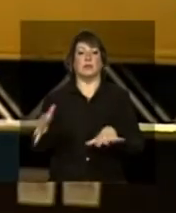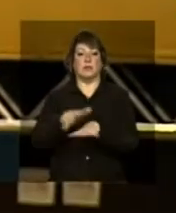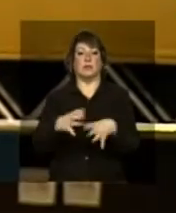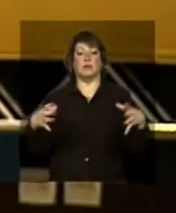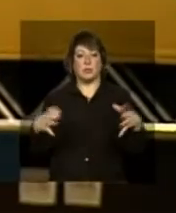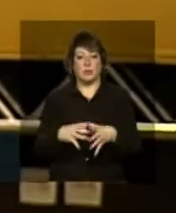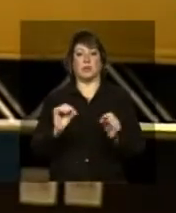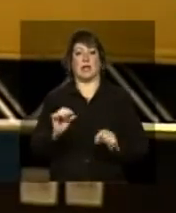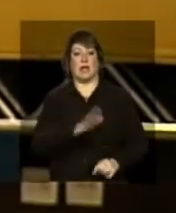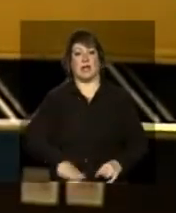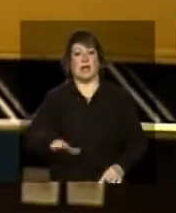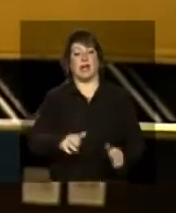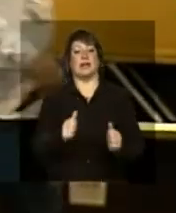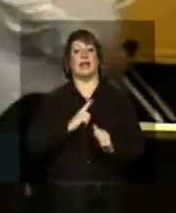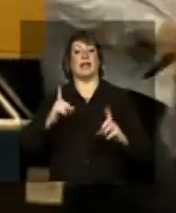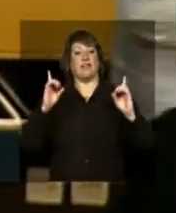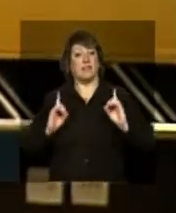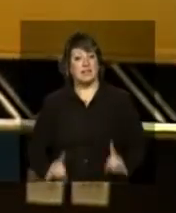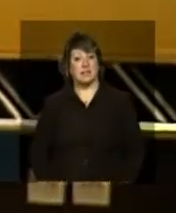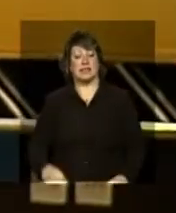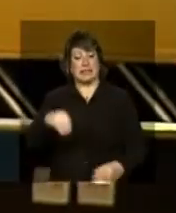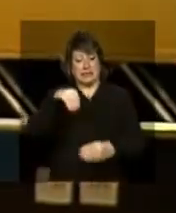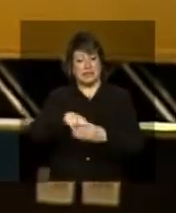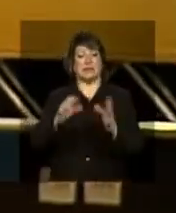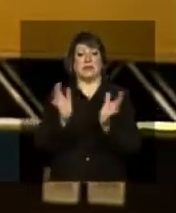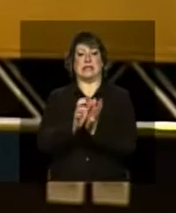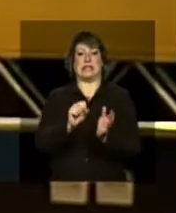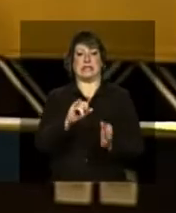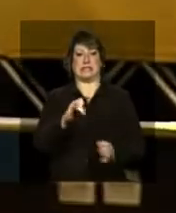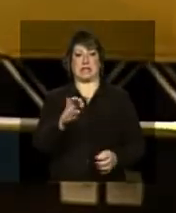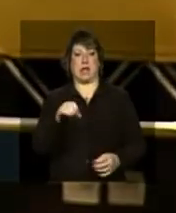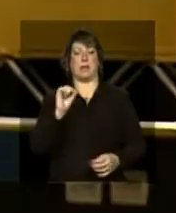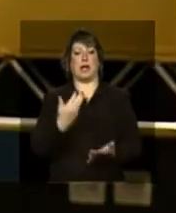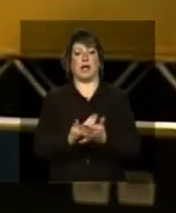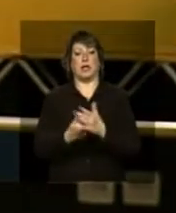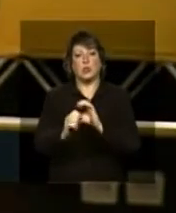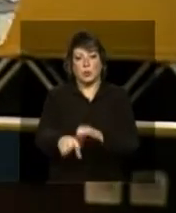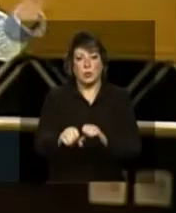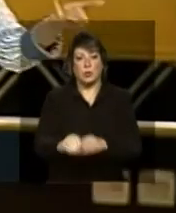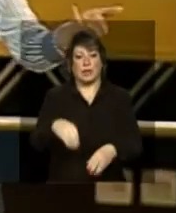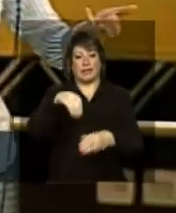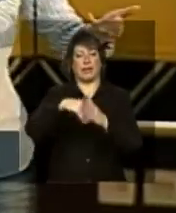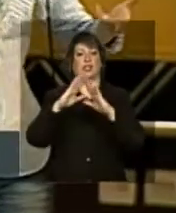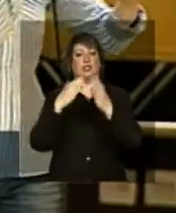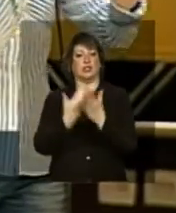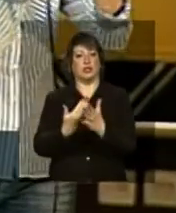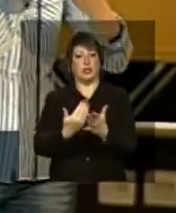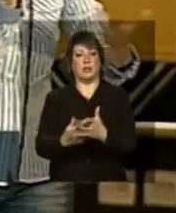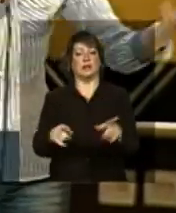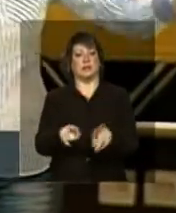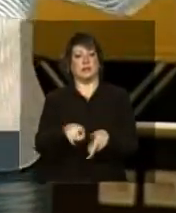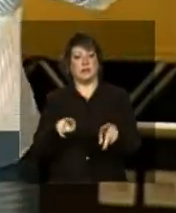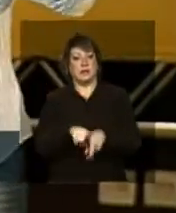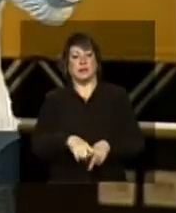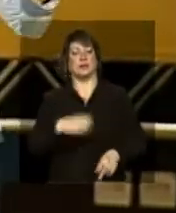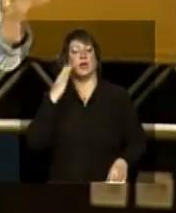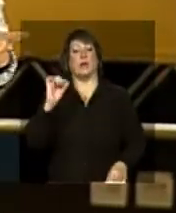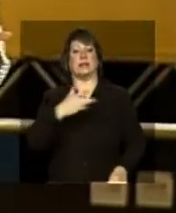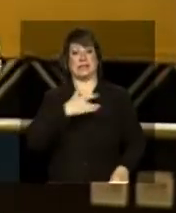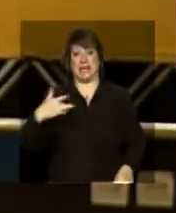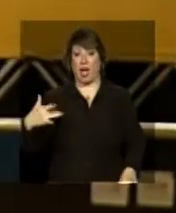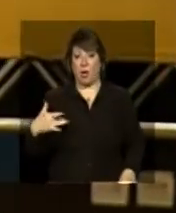nos sistemas educacionais e nos direitos plenamente, no enfrentamento a partir da